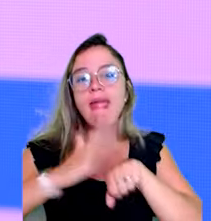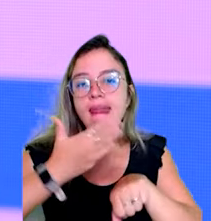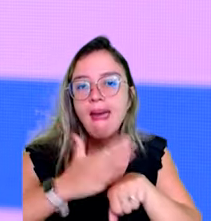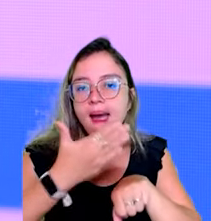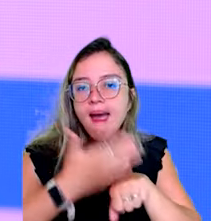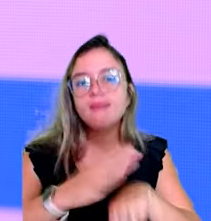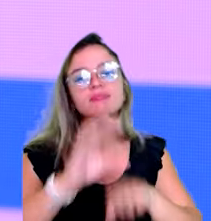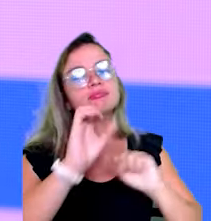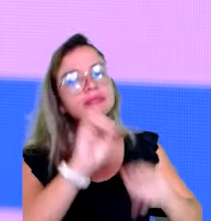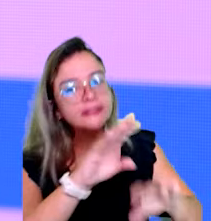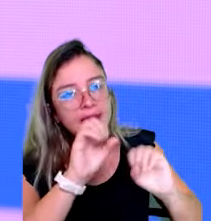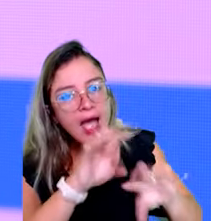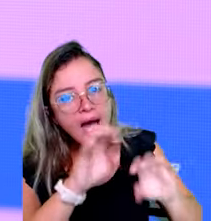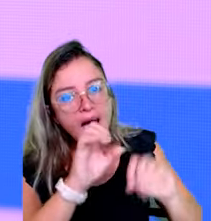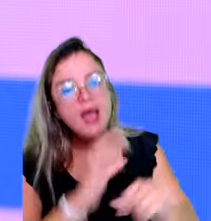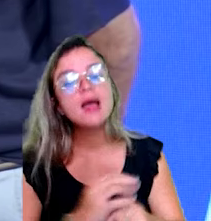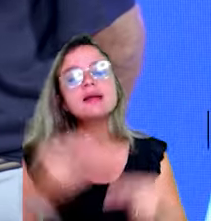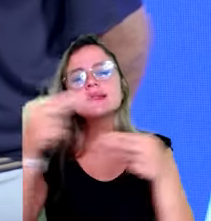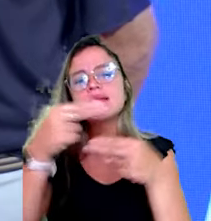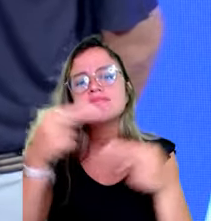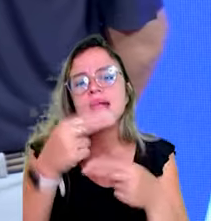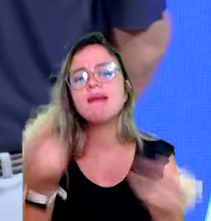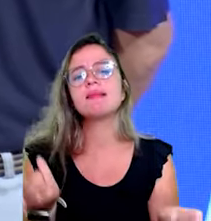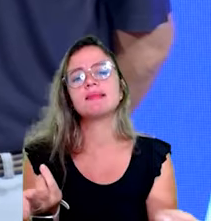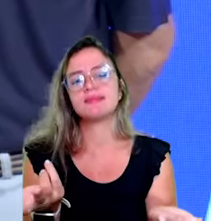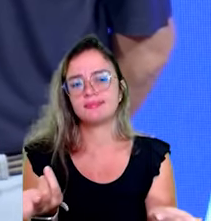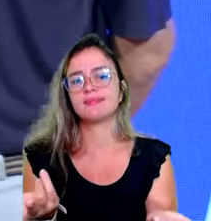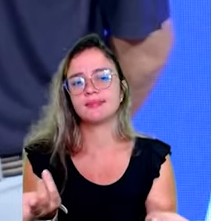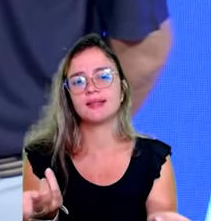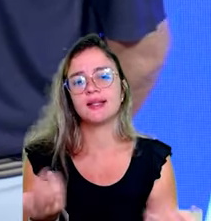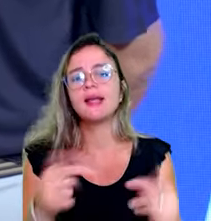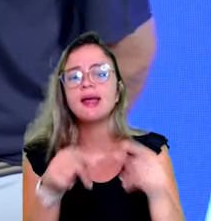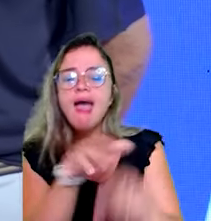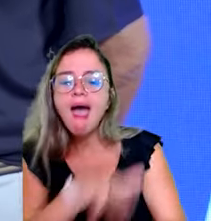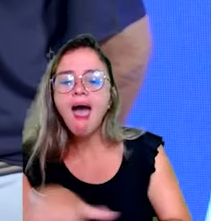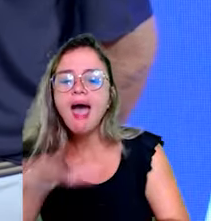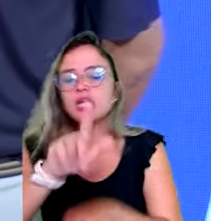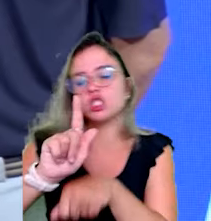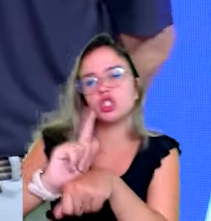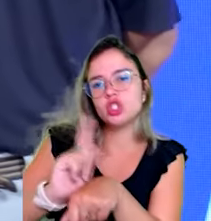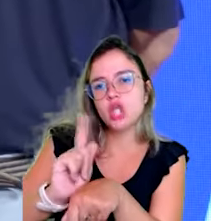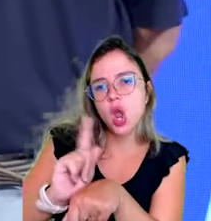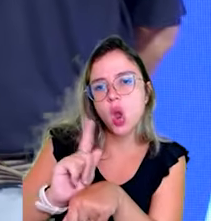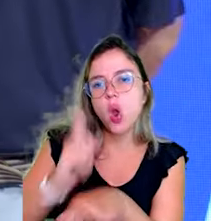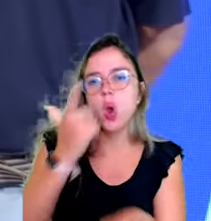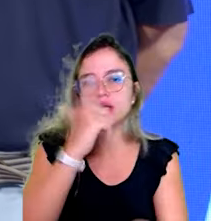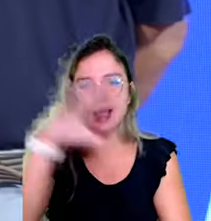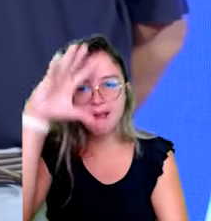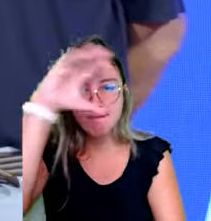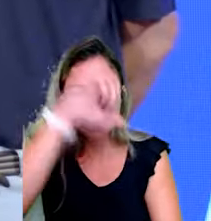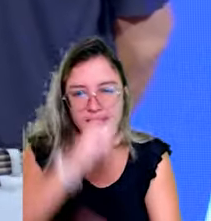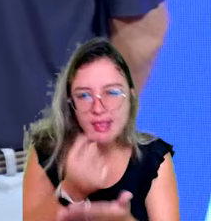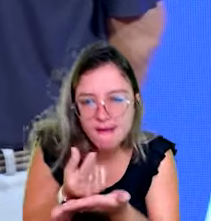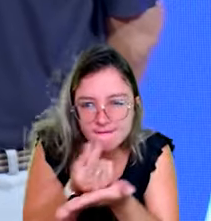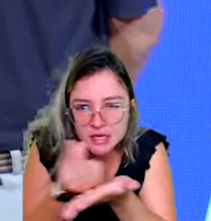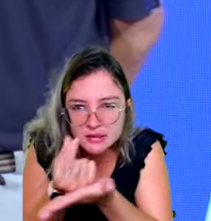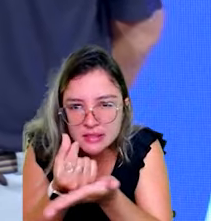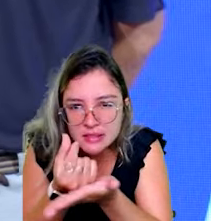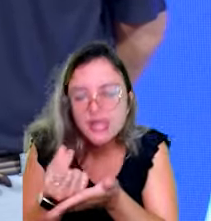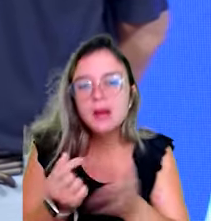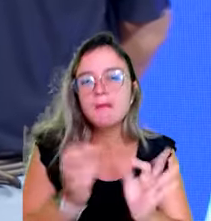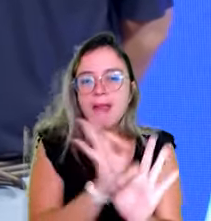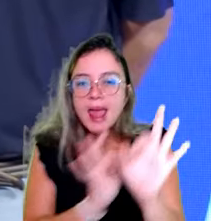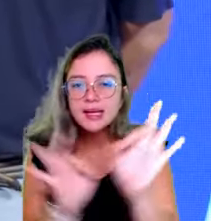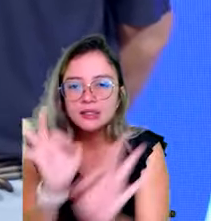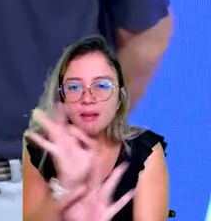o Sebrae oferece cursos na área de gestão, gestão financeira, planejamento